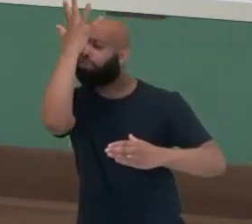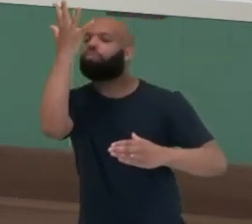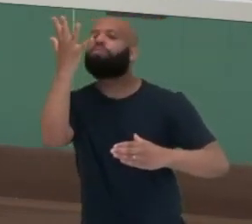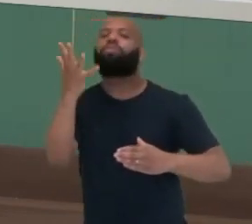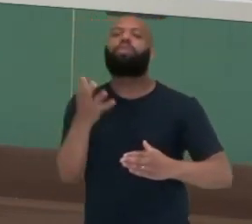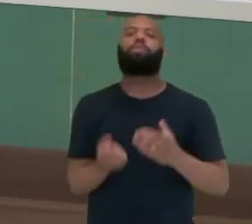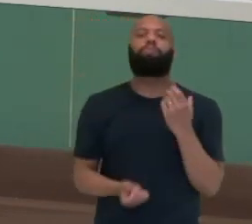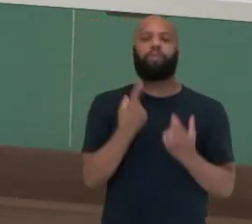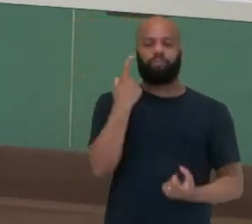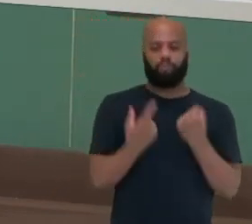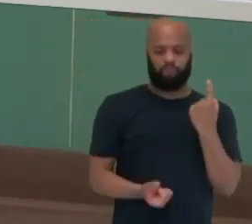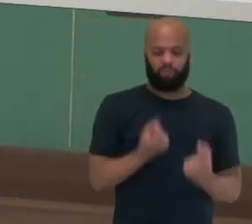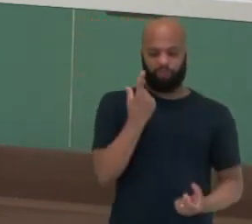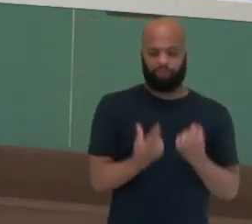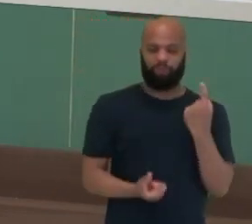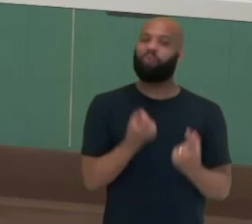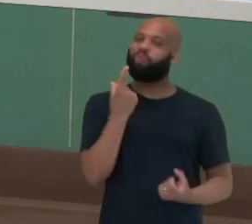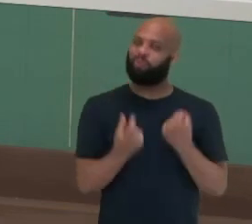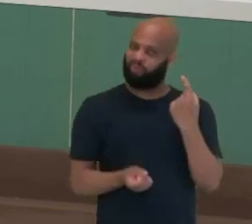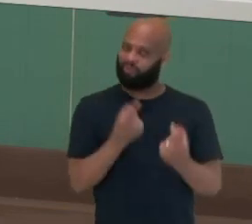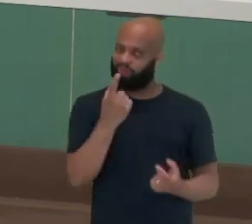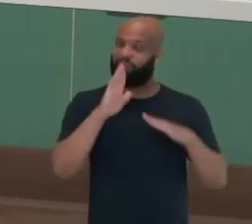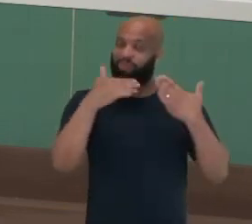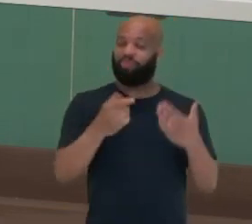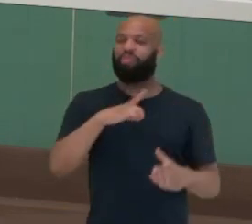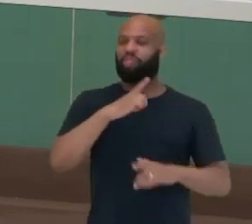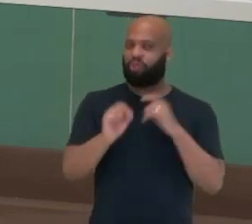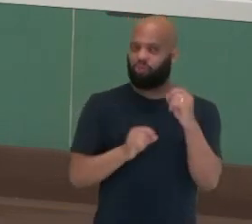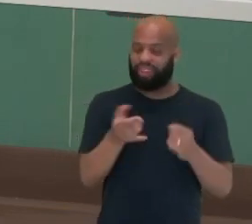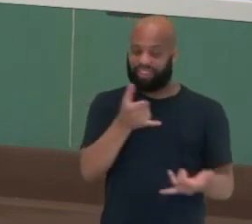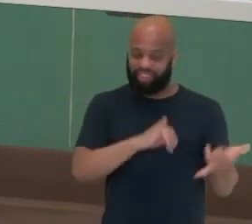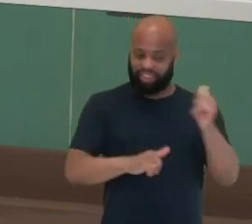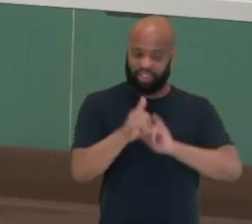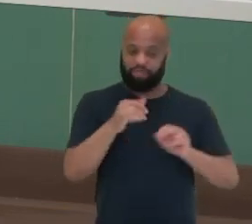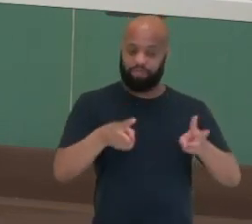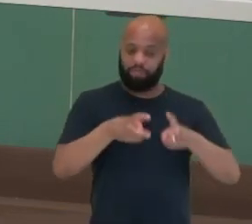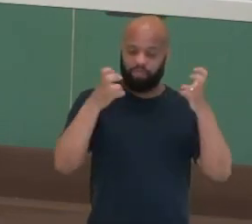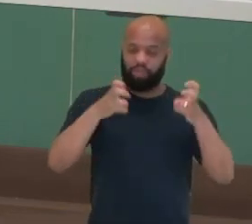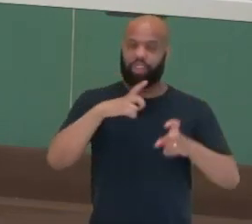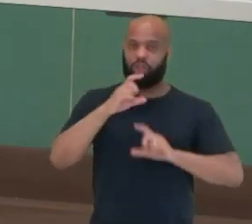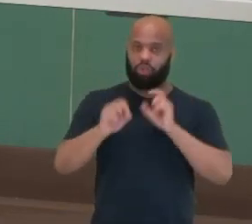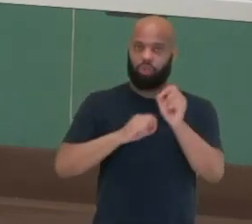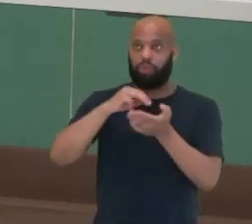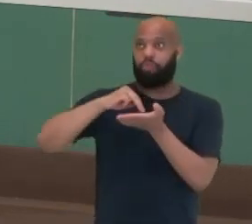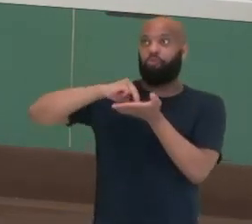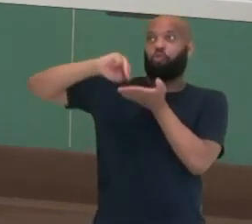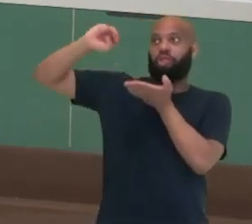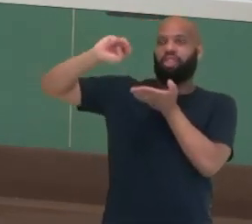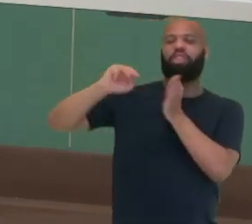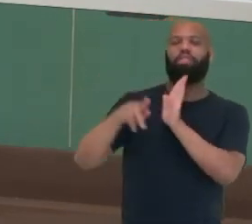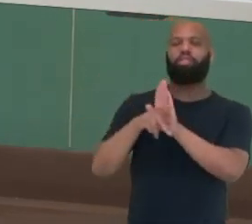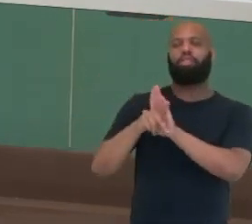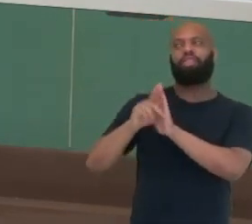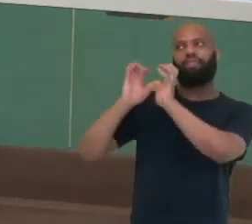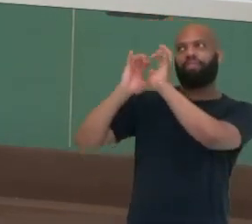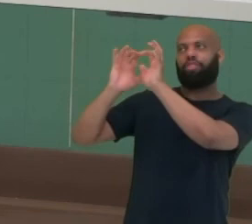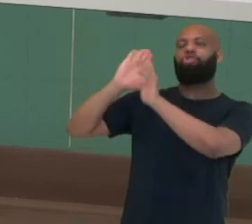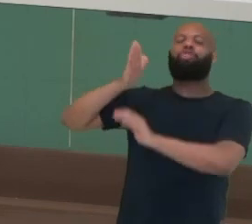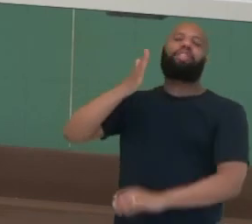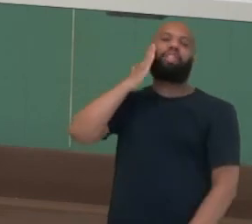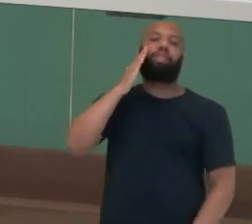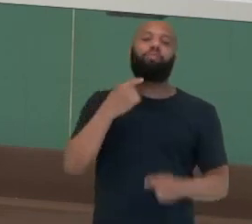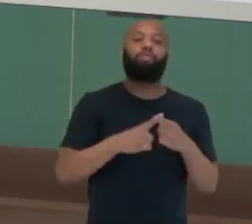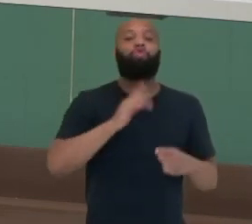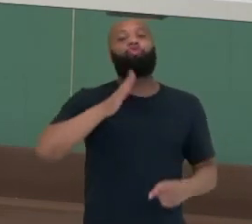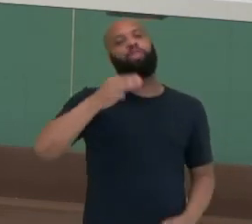os quimiorreceptores levaram essa informação até o seu cérebro. O cérebro lembrou, você tem uma memória, você já sentiu esse cheiro